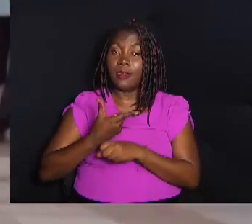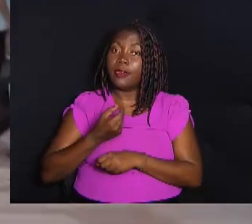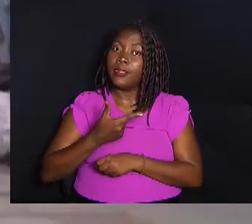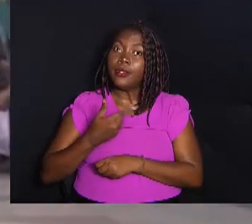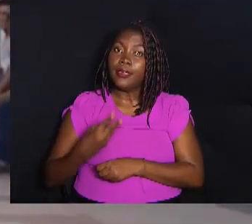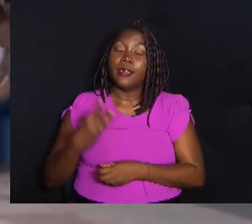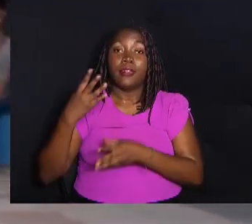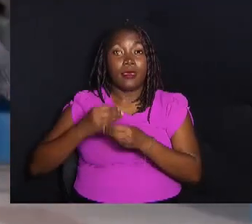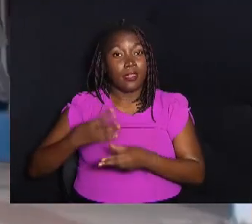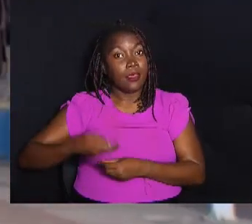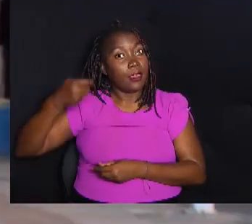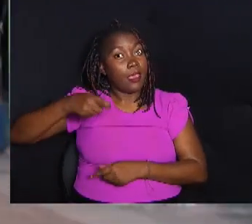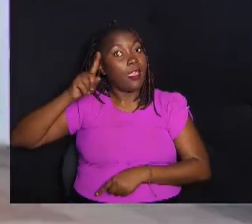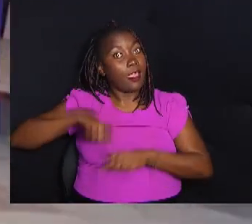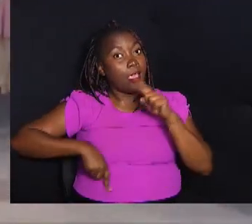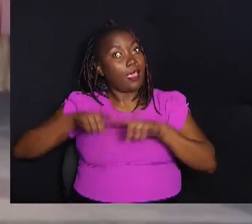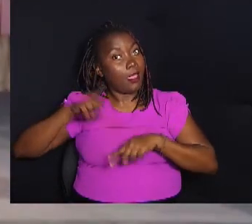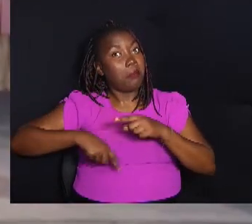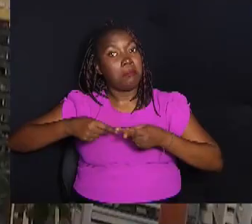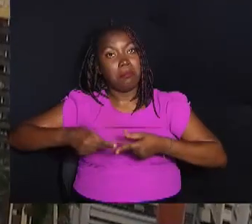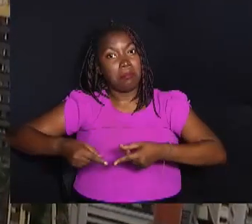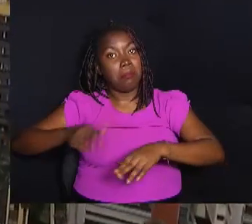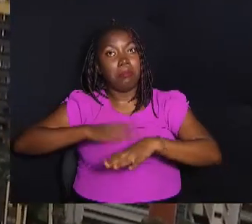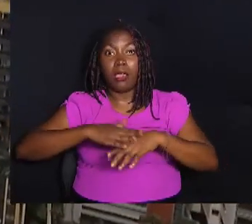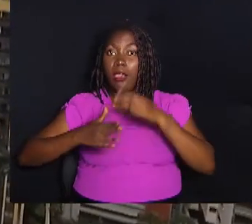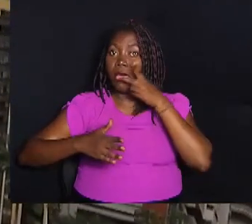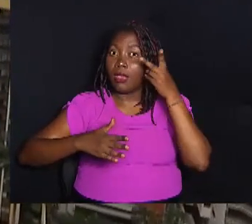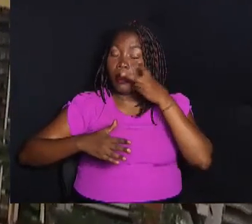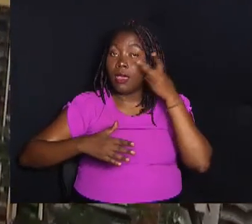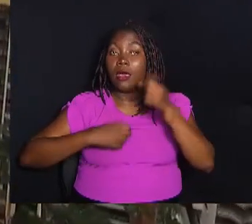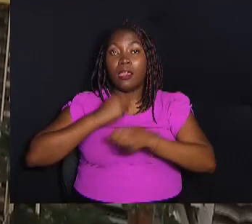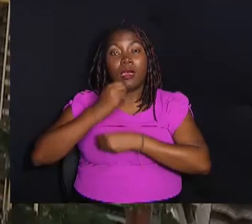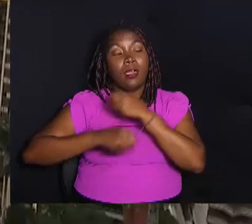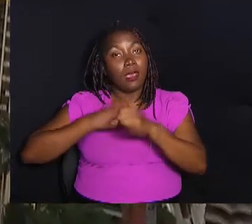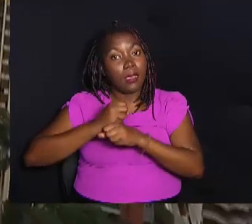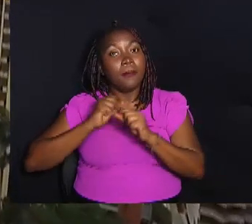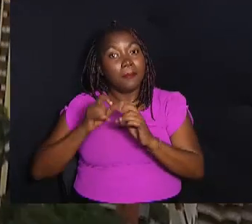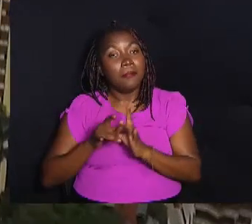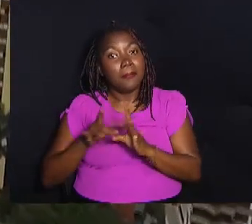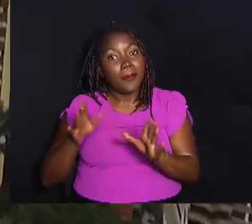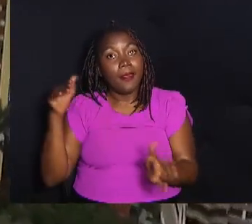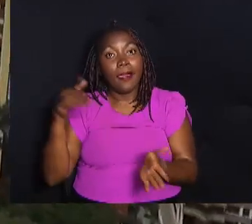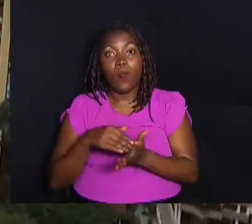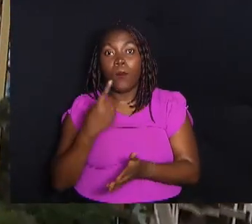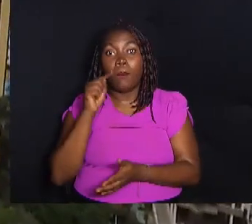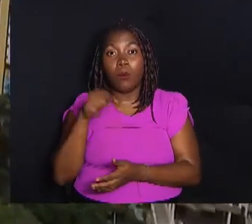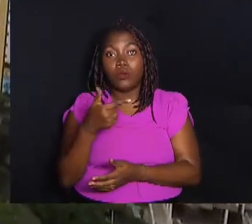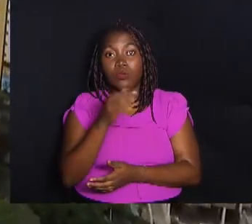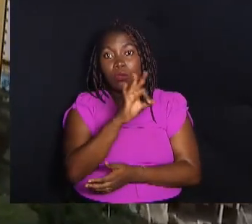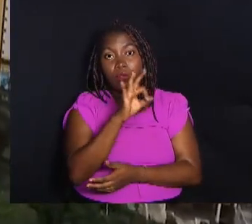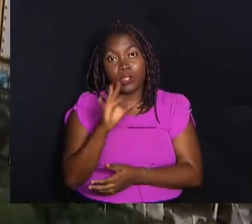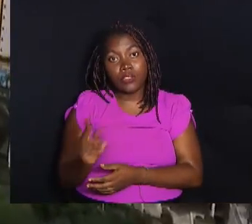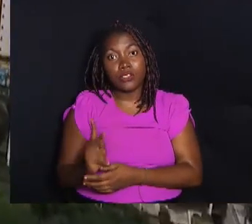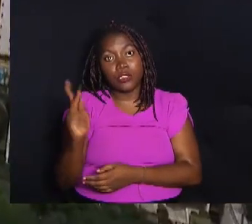impositivas são um instrumento permanente dos vereadores anualmente eles poderão disponibilizar até 1.2% dos